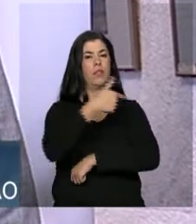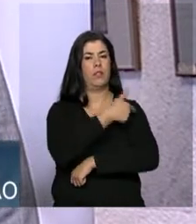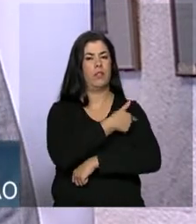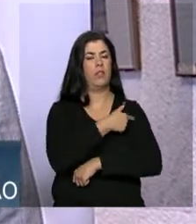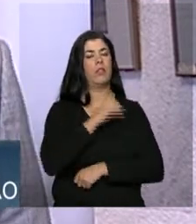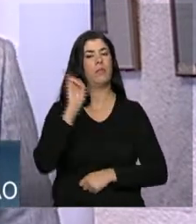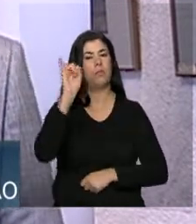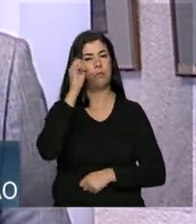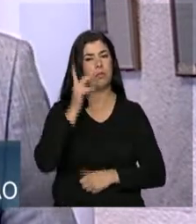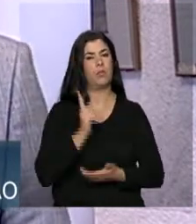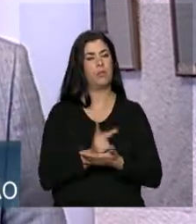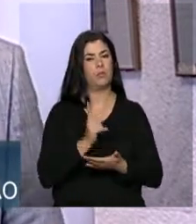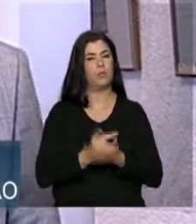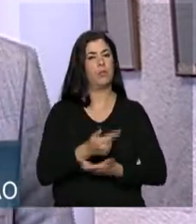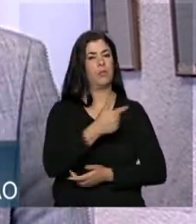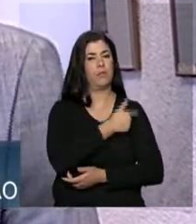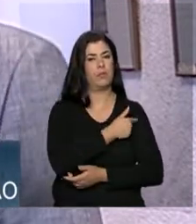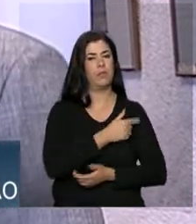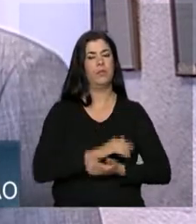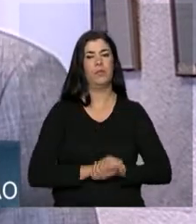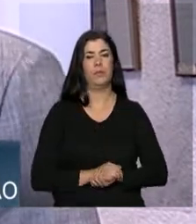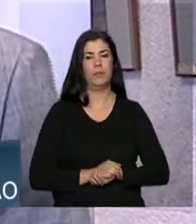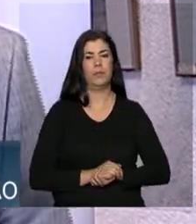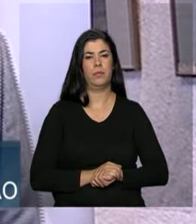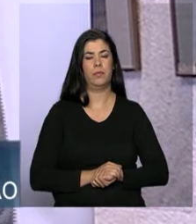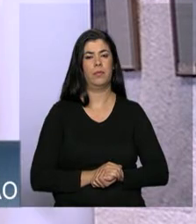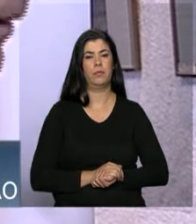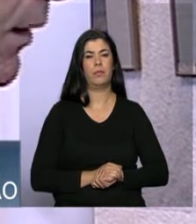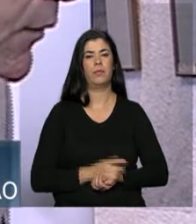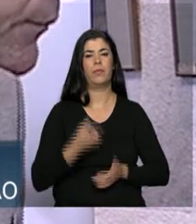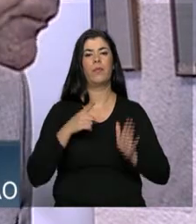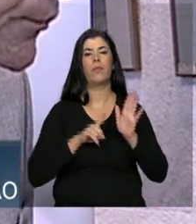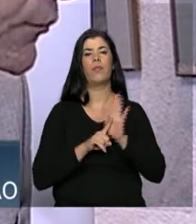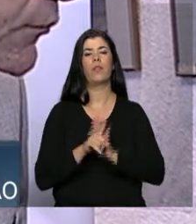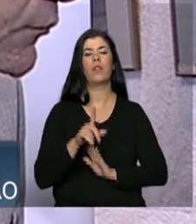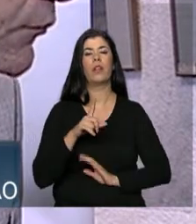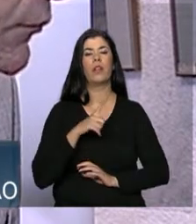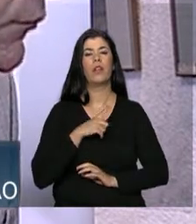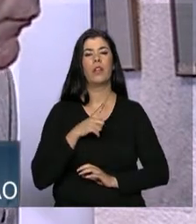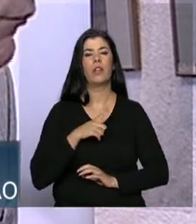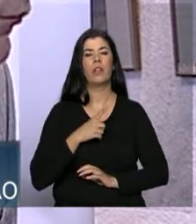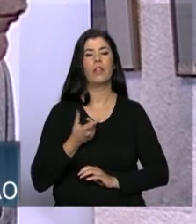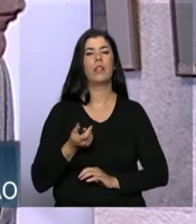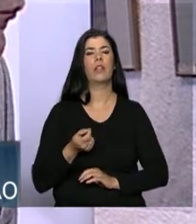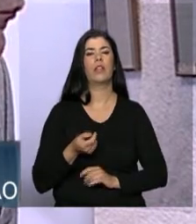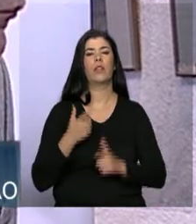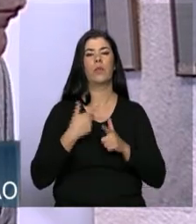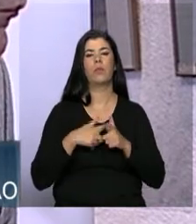deixar de tomar a vacina contra a gripe. Ministro, tem um vírus que está se tornando muito comum na